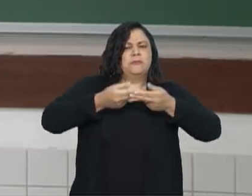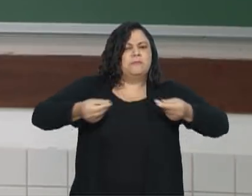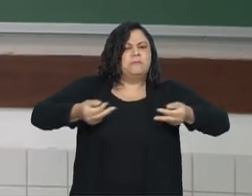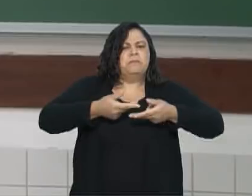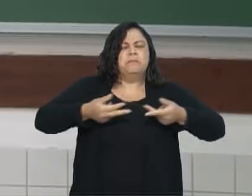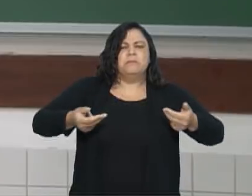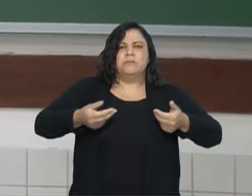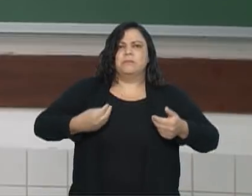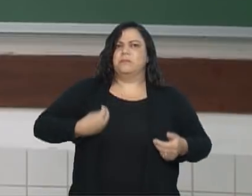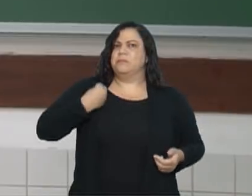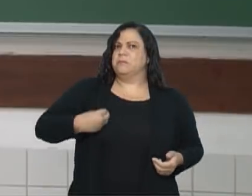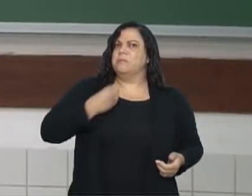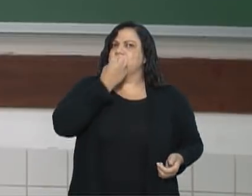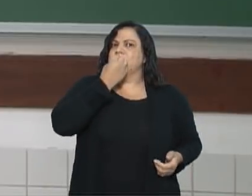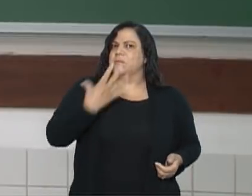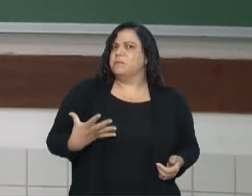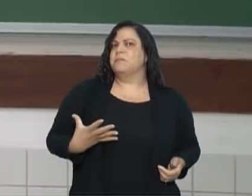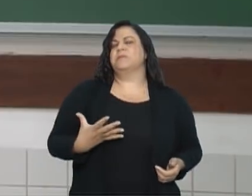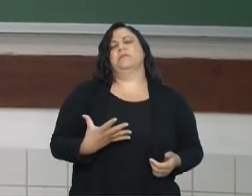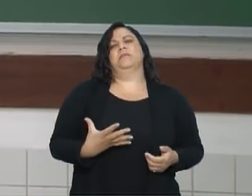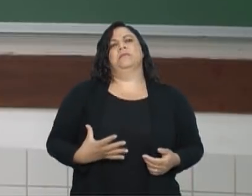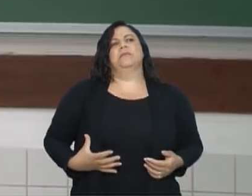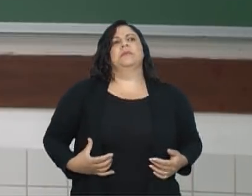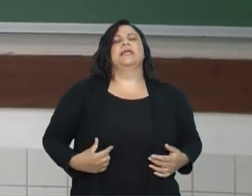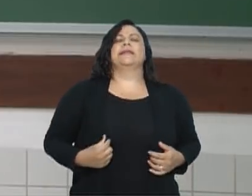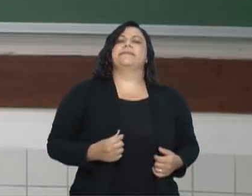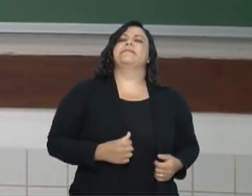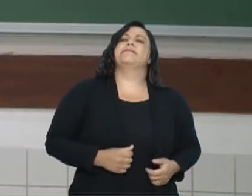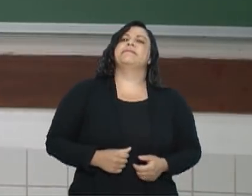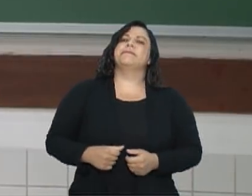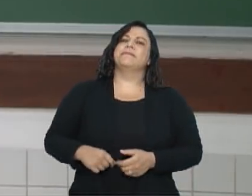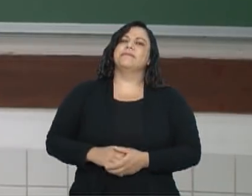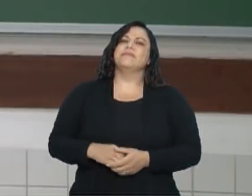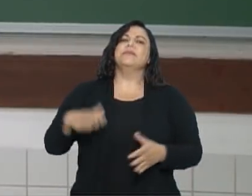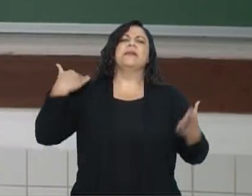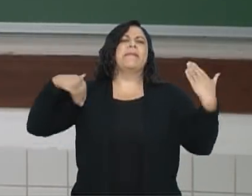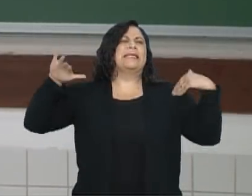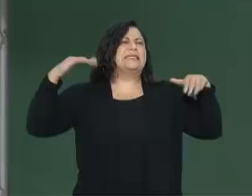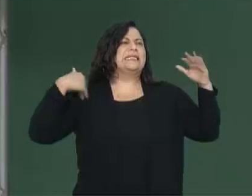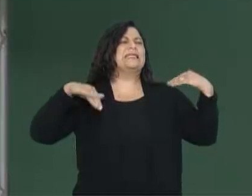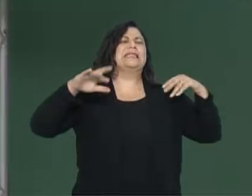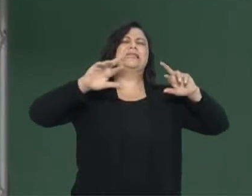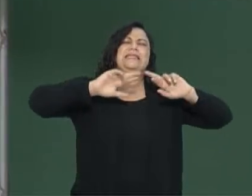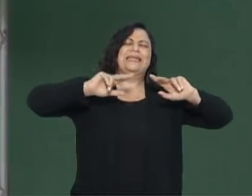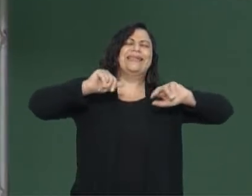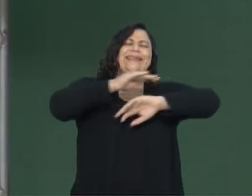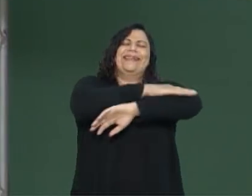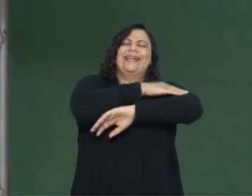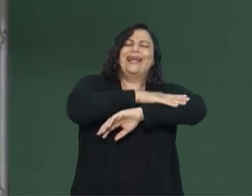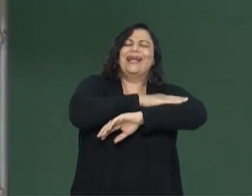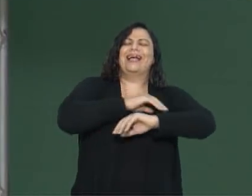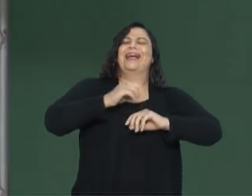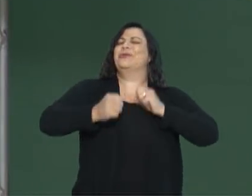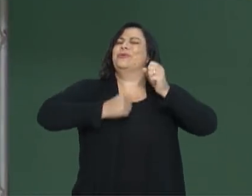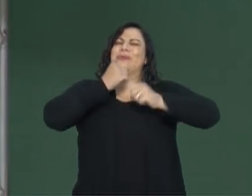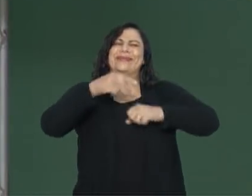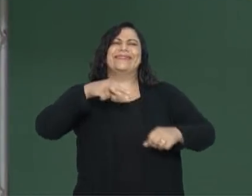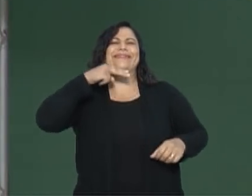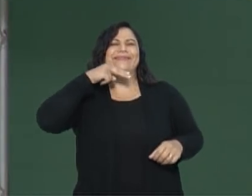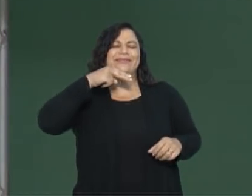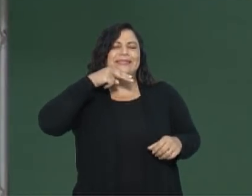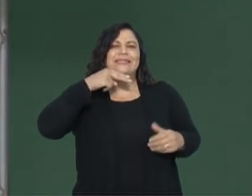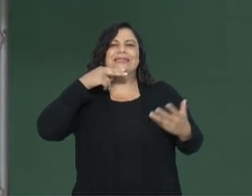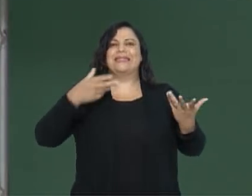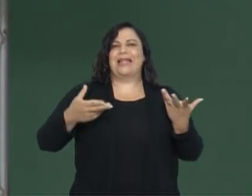bem, indo passear no parque, correndo com os netos e assim por diante. Então eles diminuíram drasticamente a